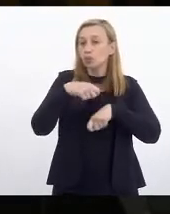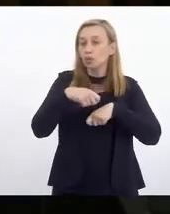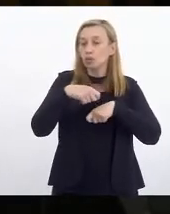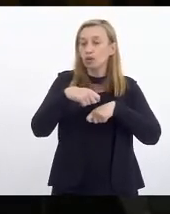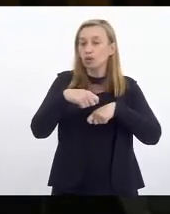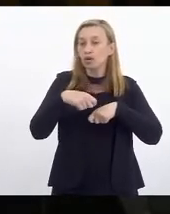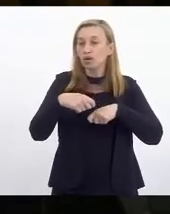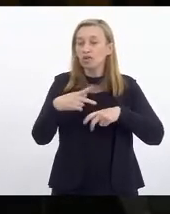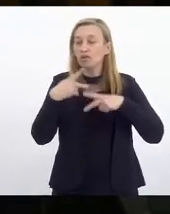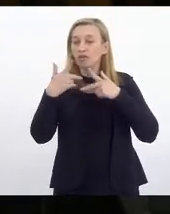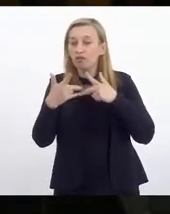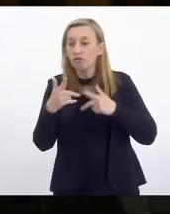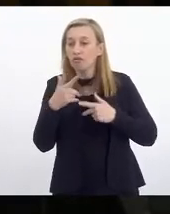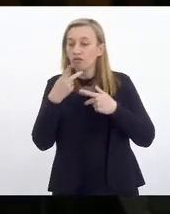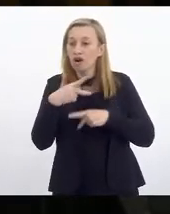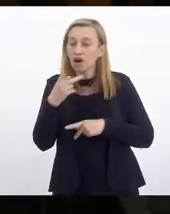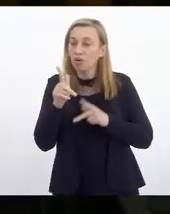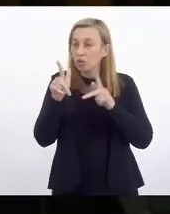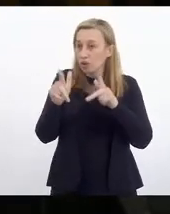mesmo.